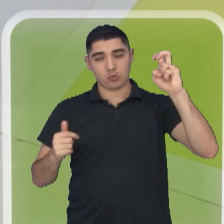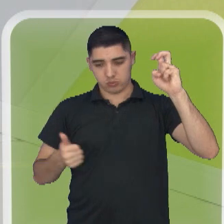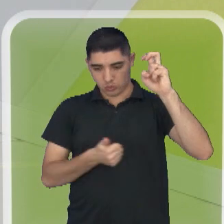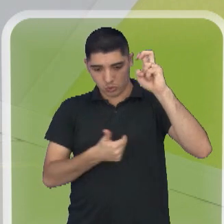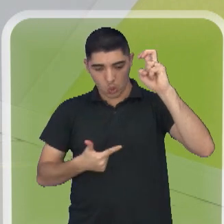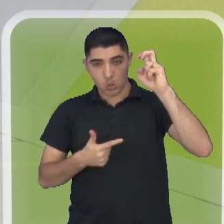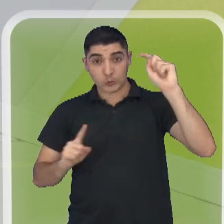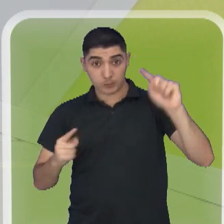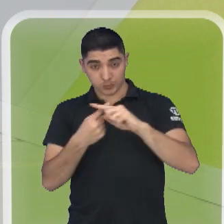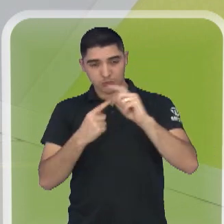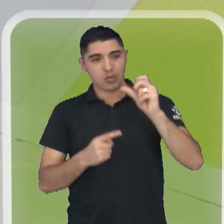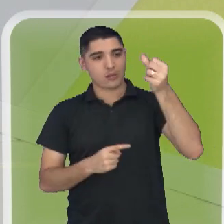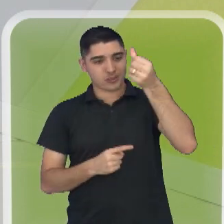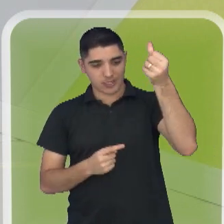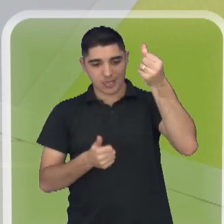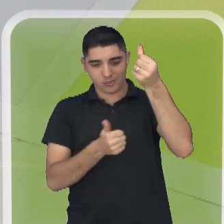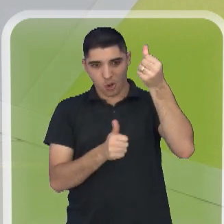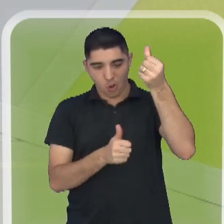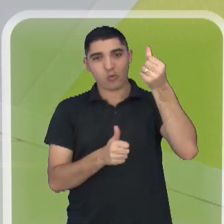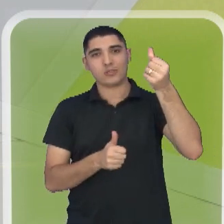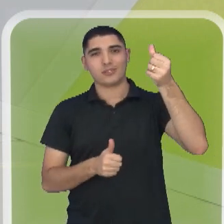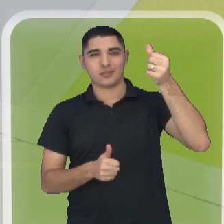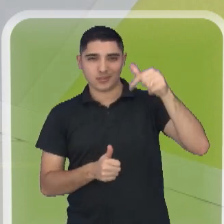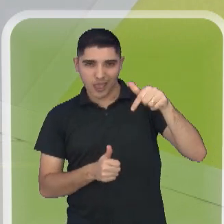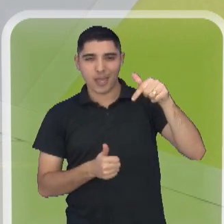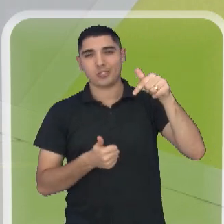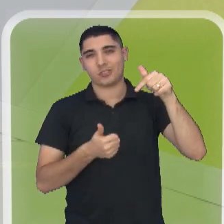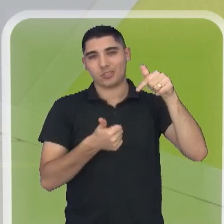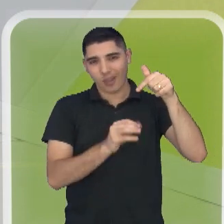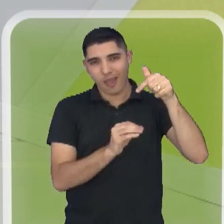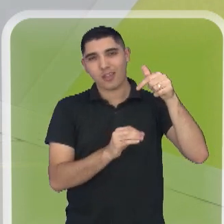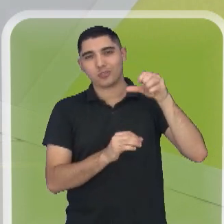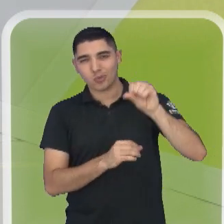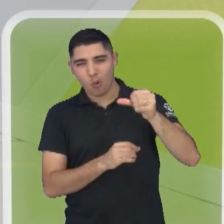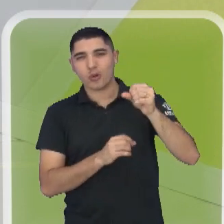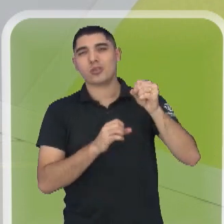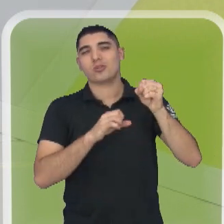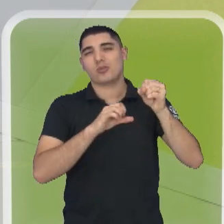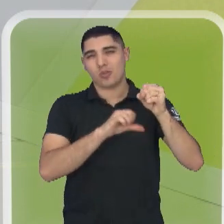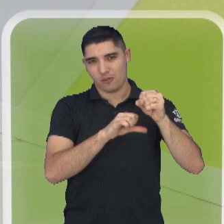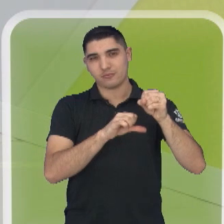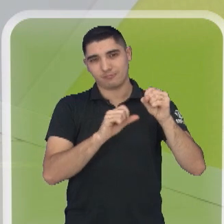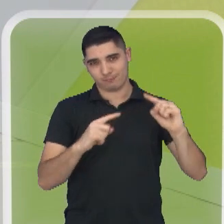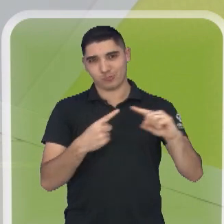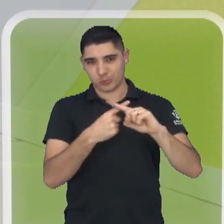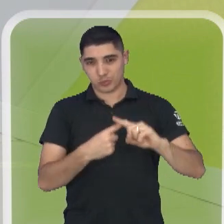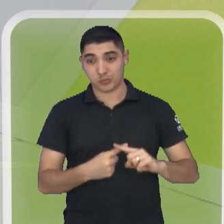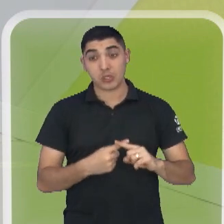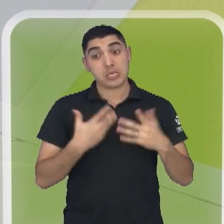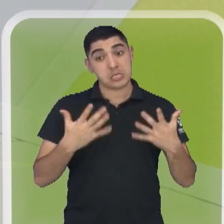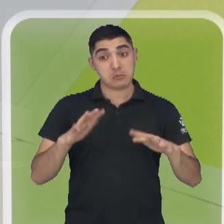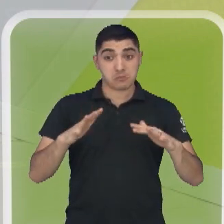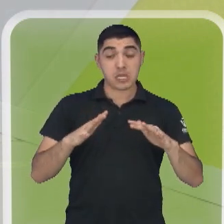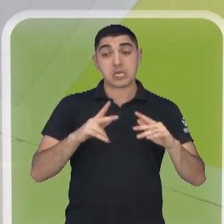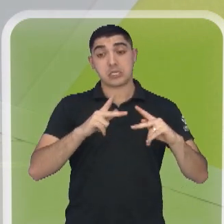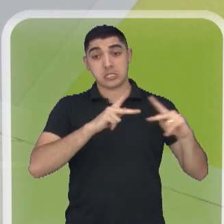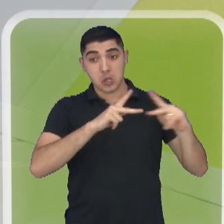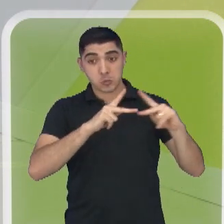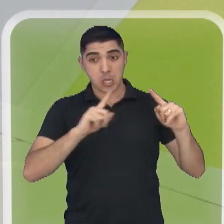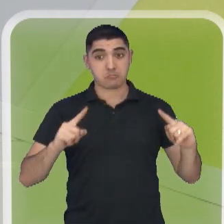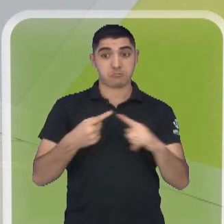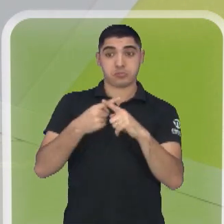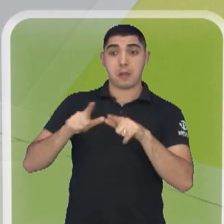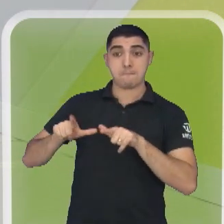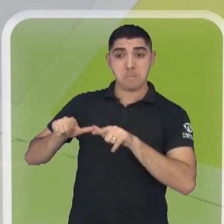o sexto, o 11º e assim sucessivamente, tá certo? O confronto seria aqui, ó, seria entre Bauru e São José novamente.